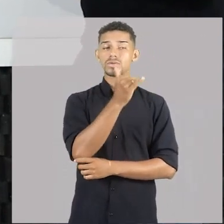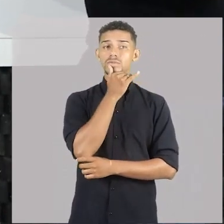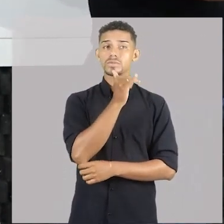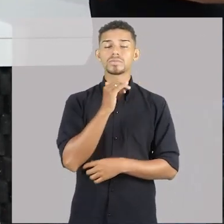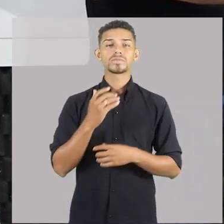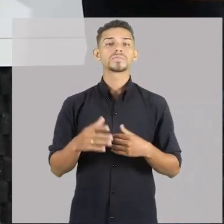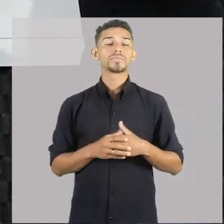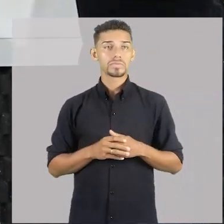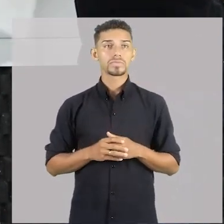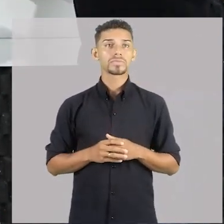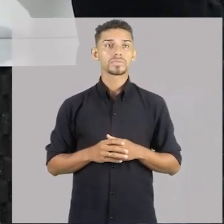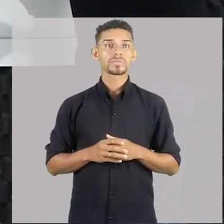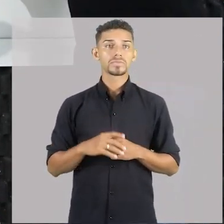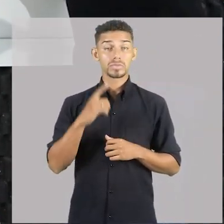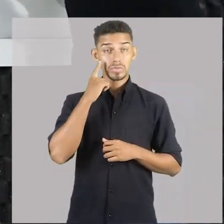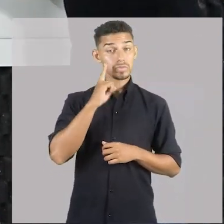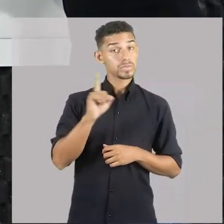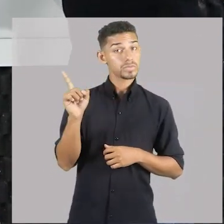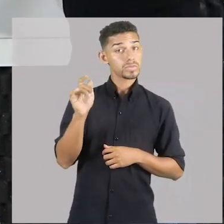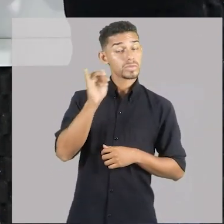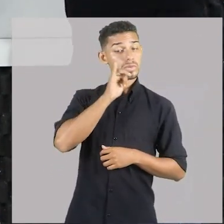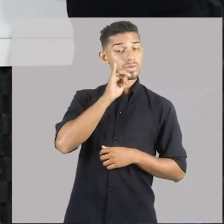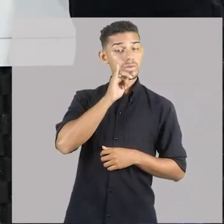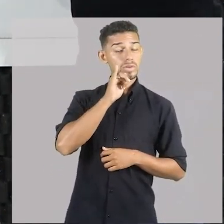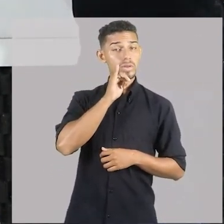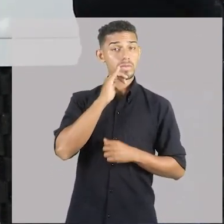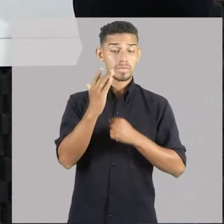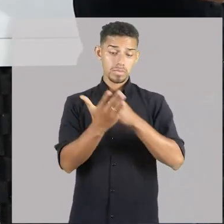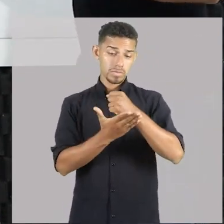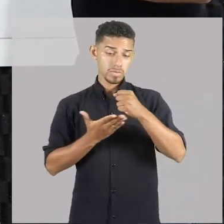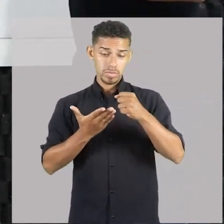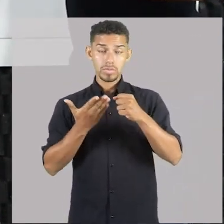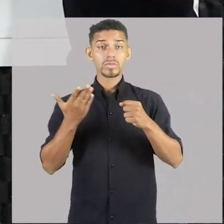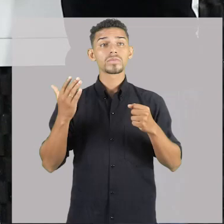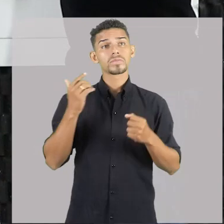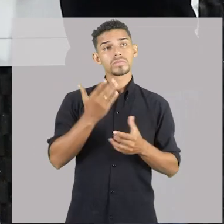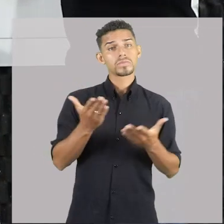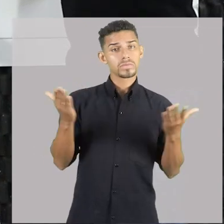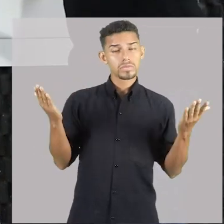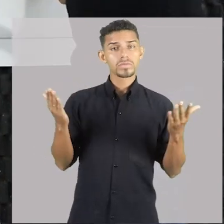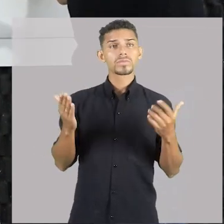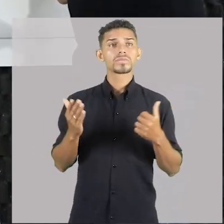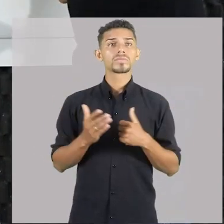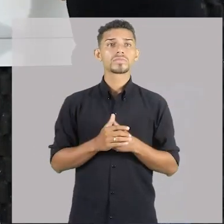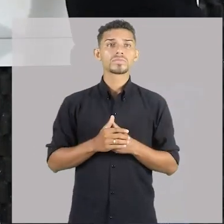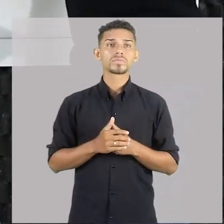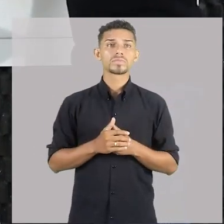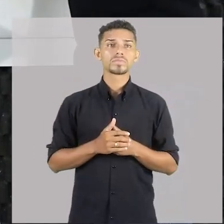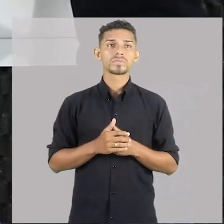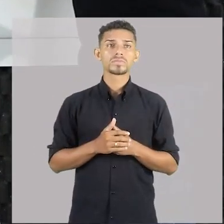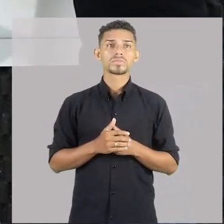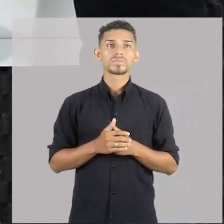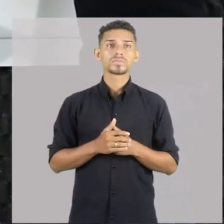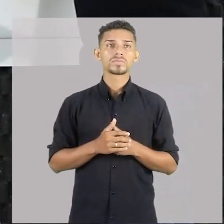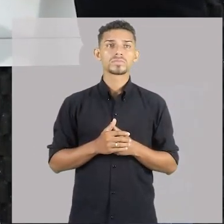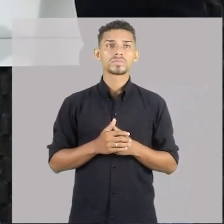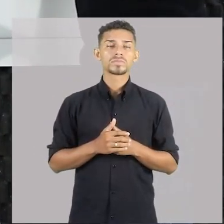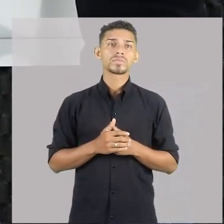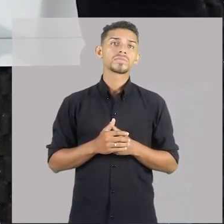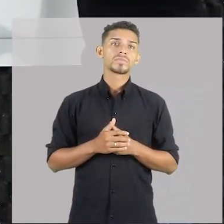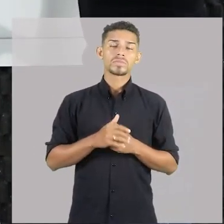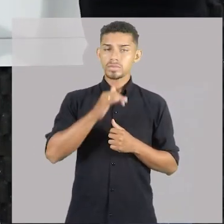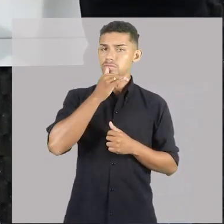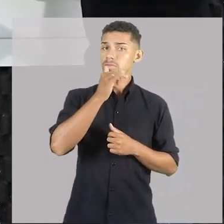gente. Certo? Então, aqui nesse exemplo básico, que pode ser qualquer outro exemplo, isso aqui só desse apenas, a corrente